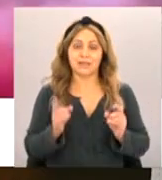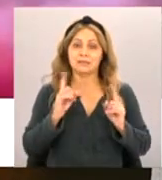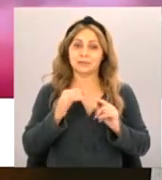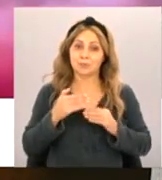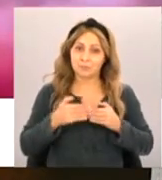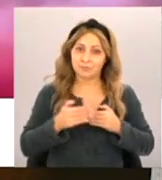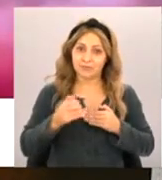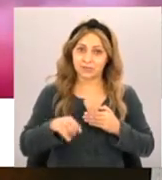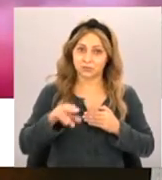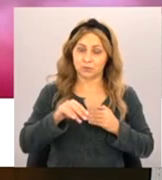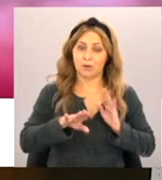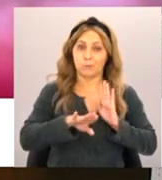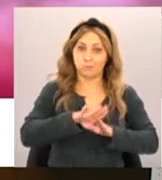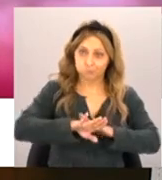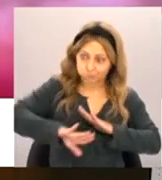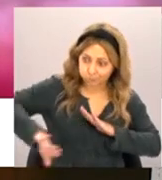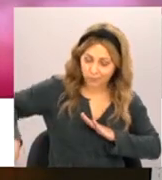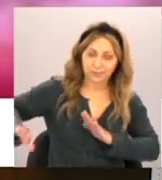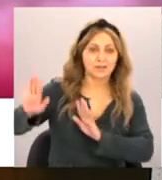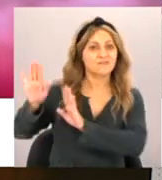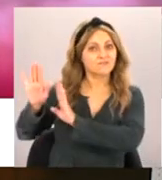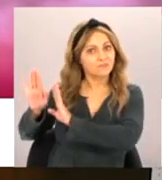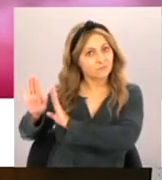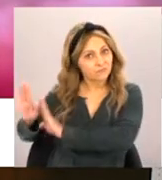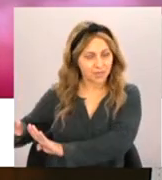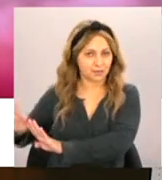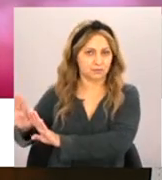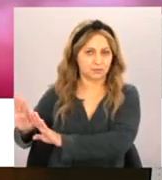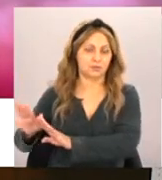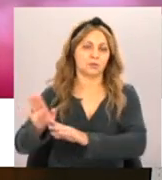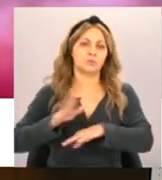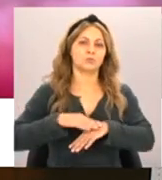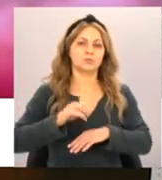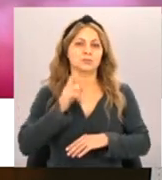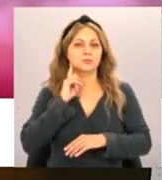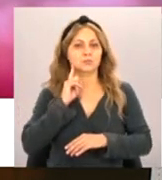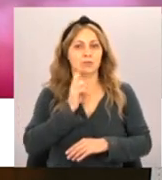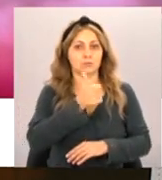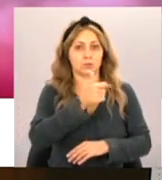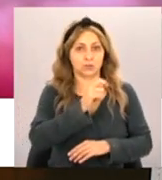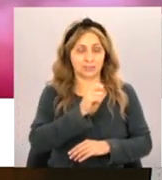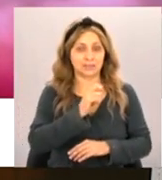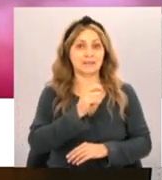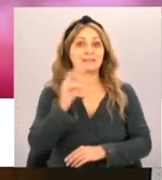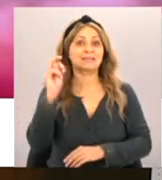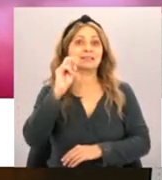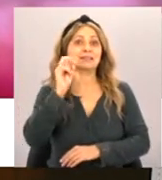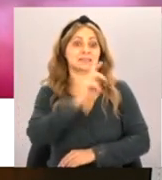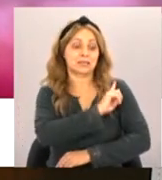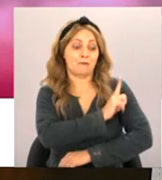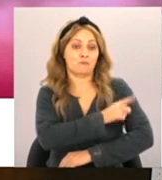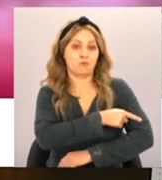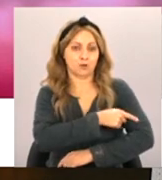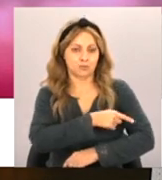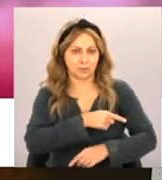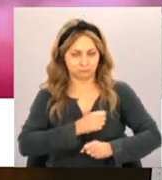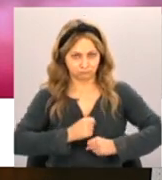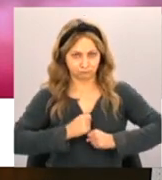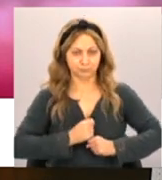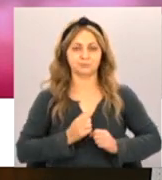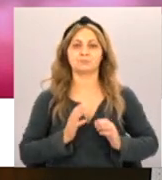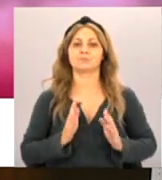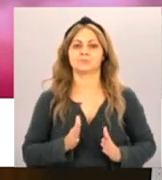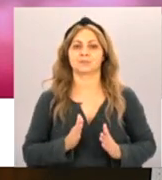ciclo em que a extrema-direita essas aposta no seu lugar e por isso é tão importante que o bloco de esquerda seja a terceira força política e é um ciclo